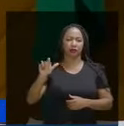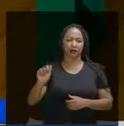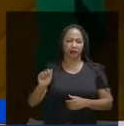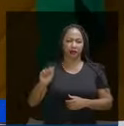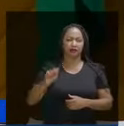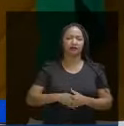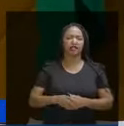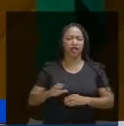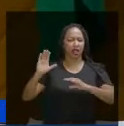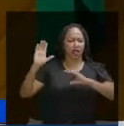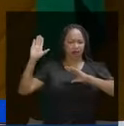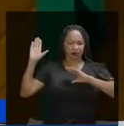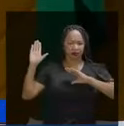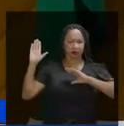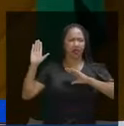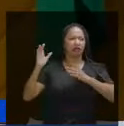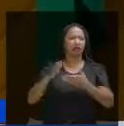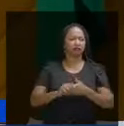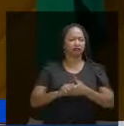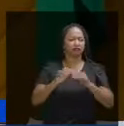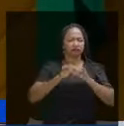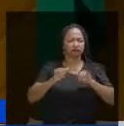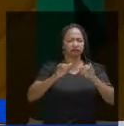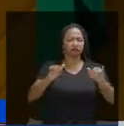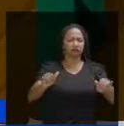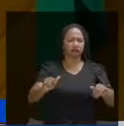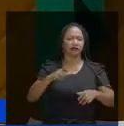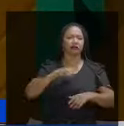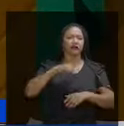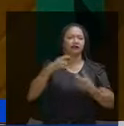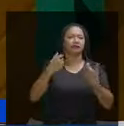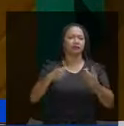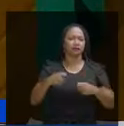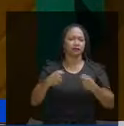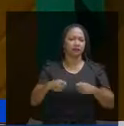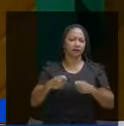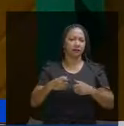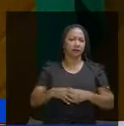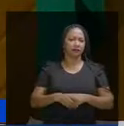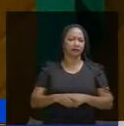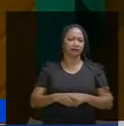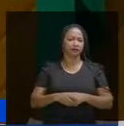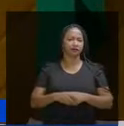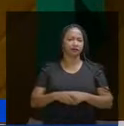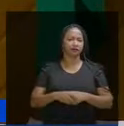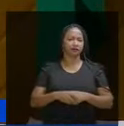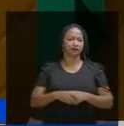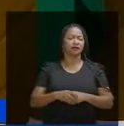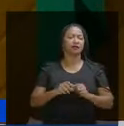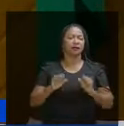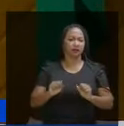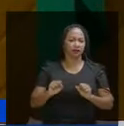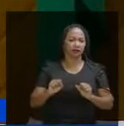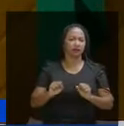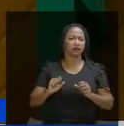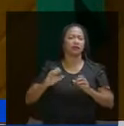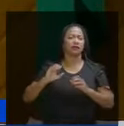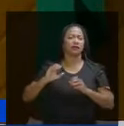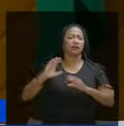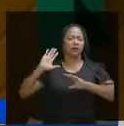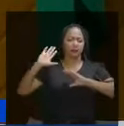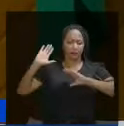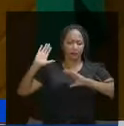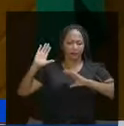a sua filiação sendo reconhecida e declarada prescinde de processo específico, podendo o vínculo partidário